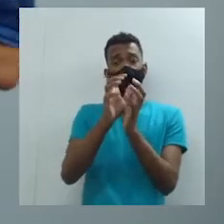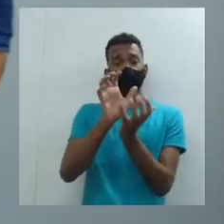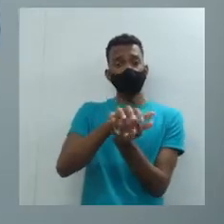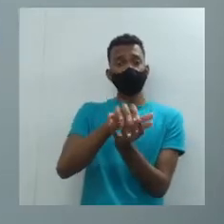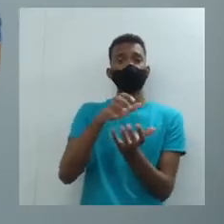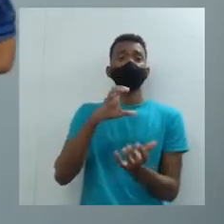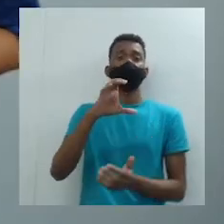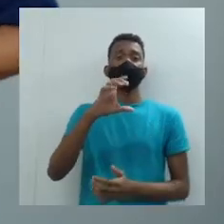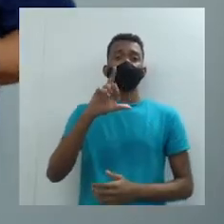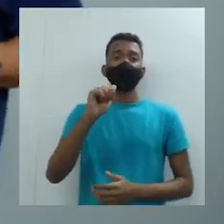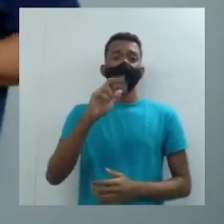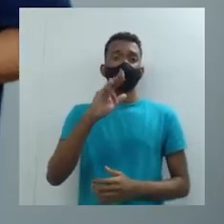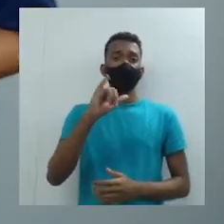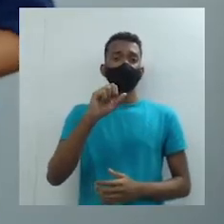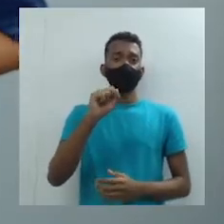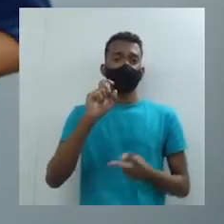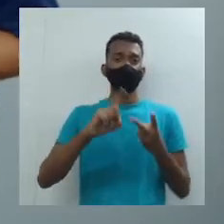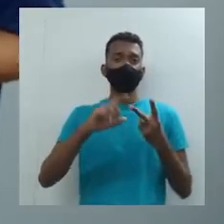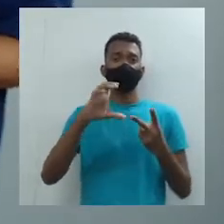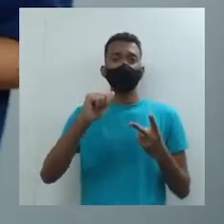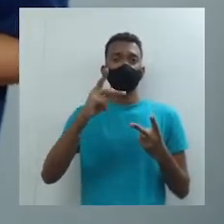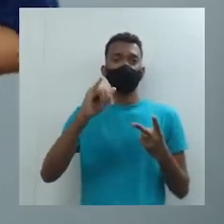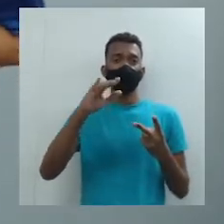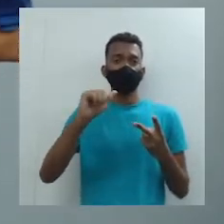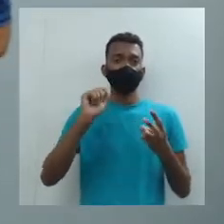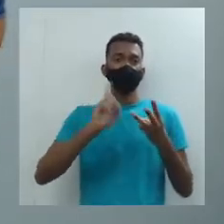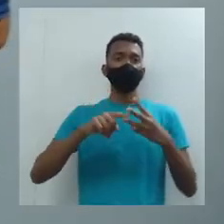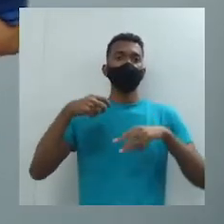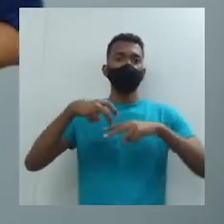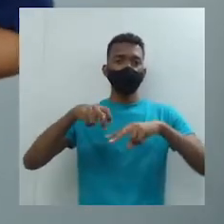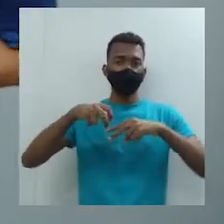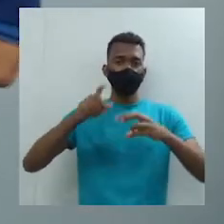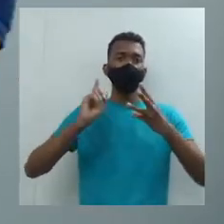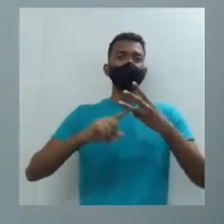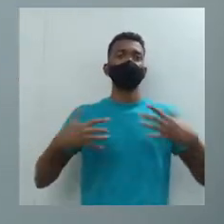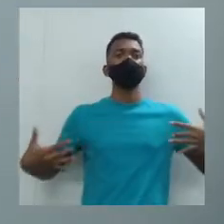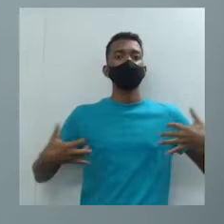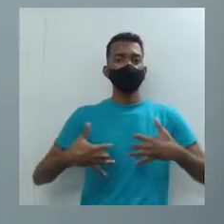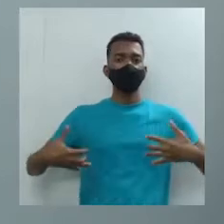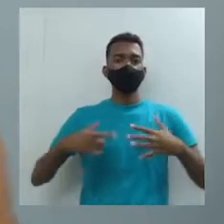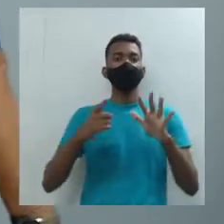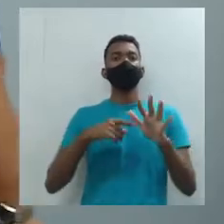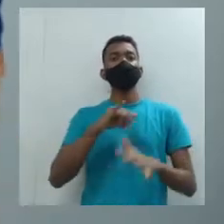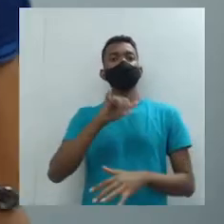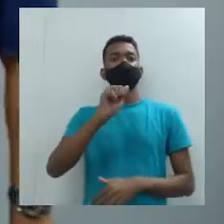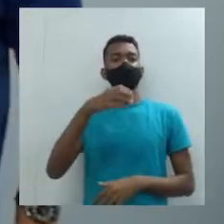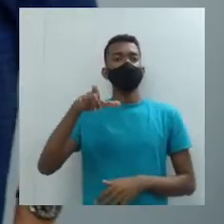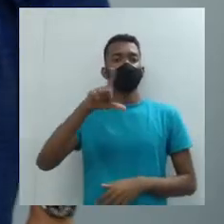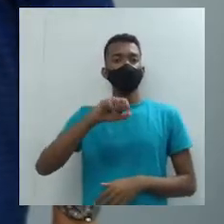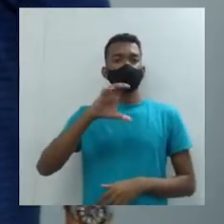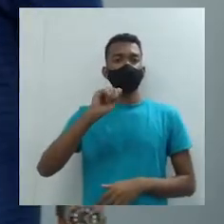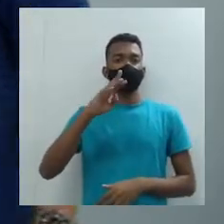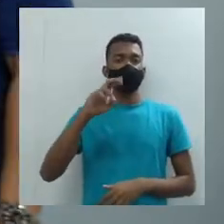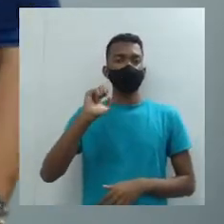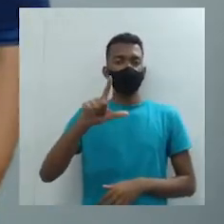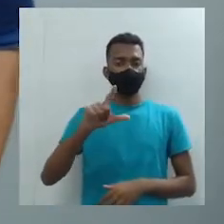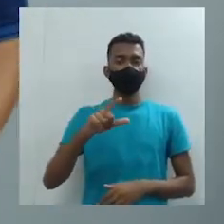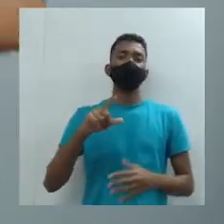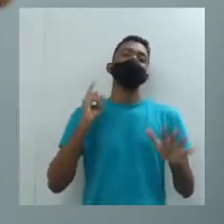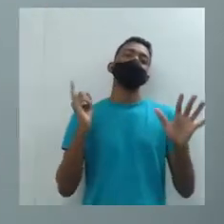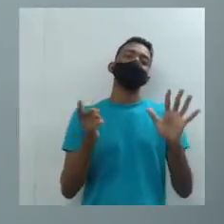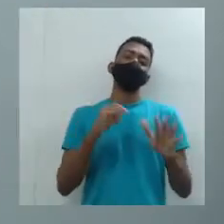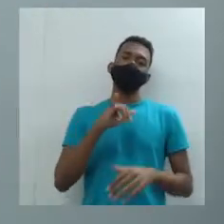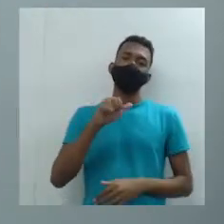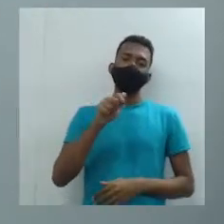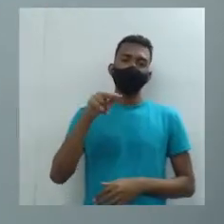encontrar Capiba, Joaquim Ariano, Luiz Gonzaga, João Cabral de Melo Neto, Joaquim Cardoso,